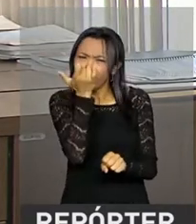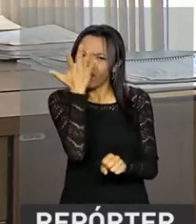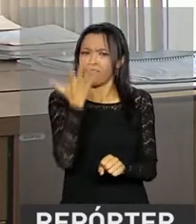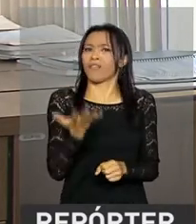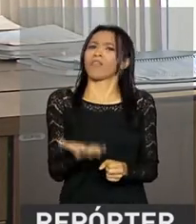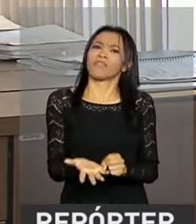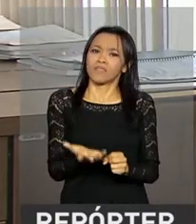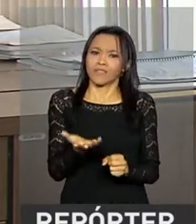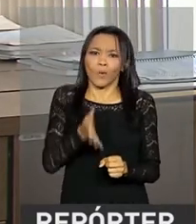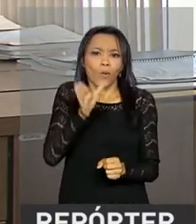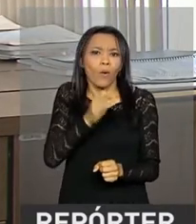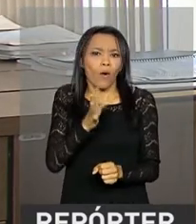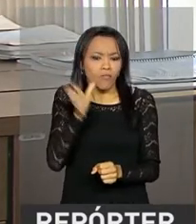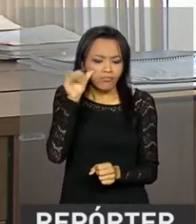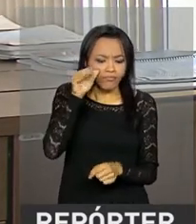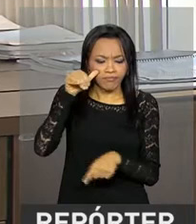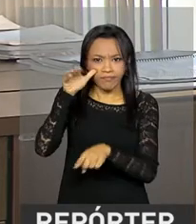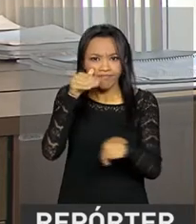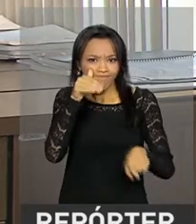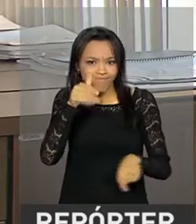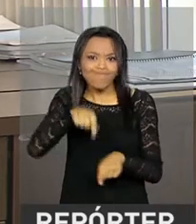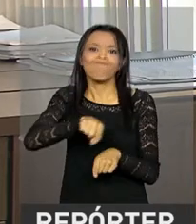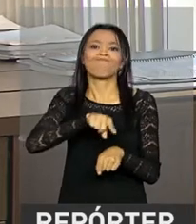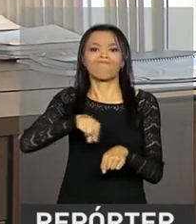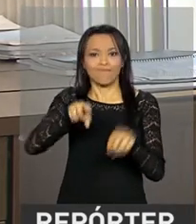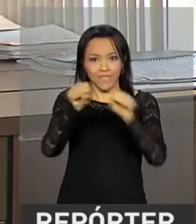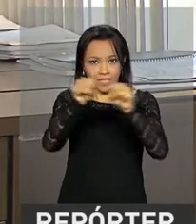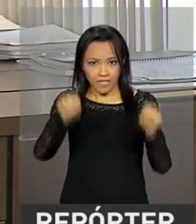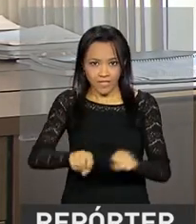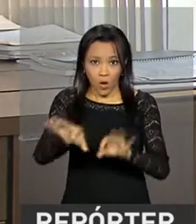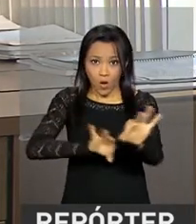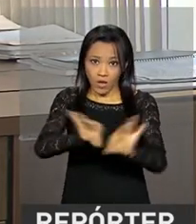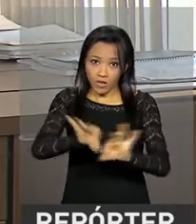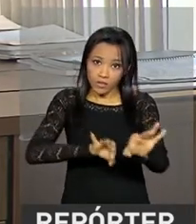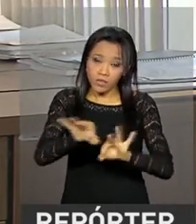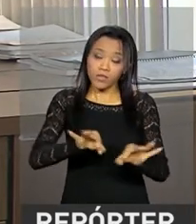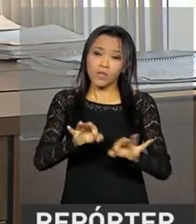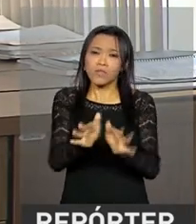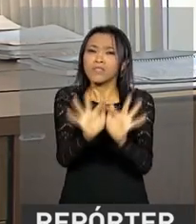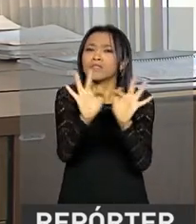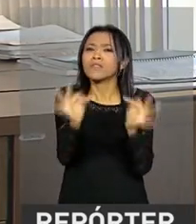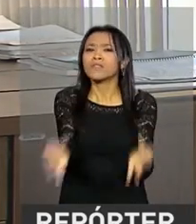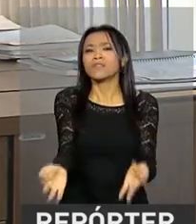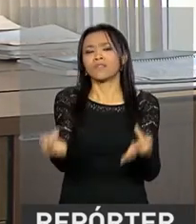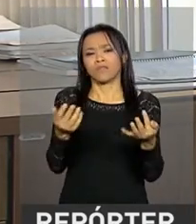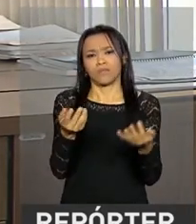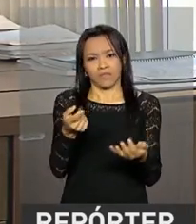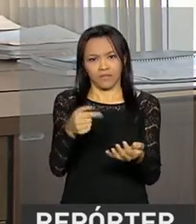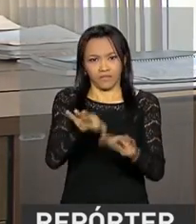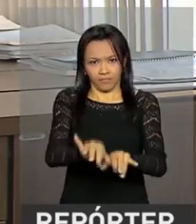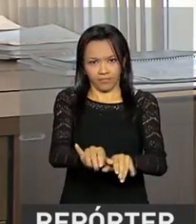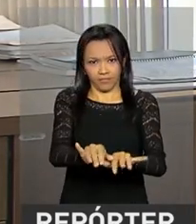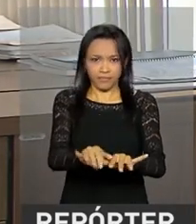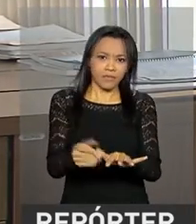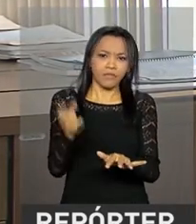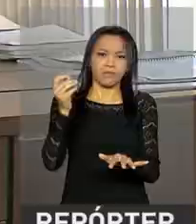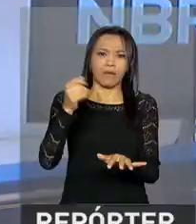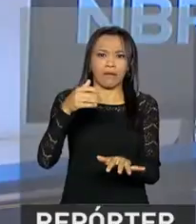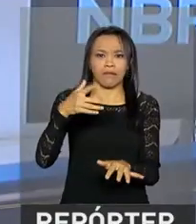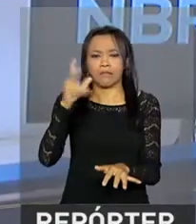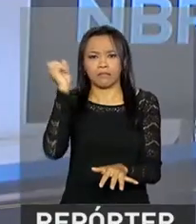A equipe do Cérebro que desenvolveu fez esse sistema da forma mais simples possível, que não tenha grandes